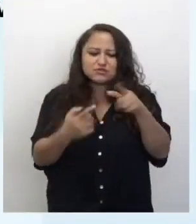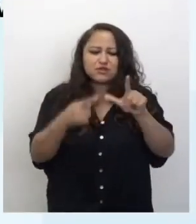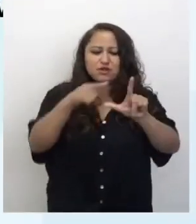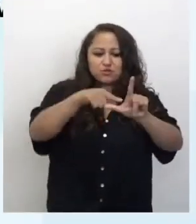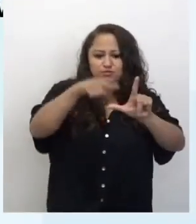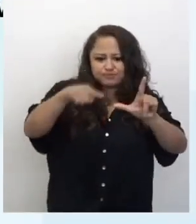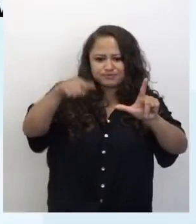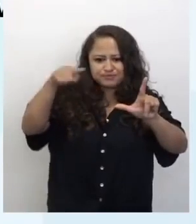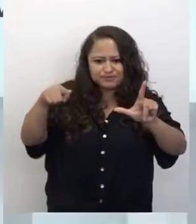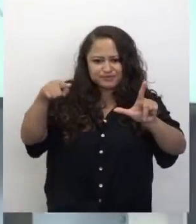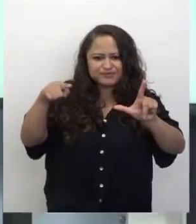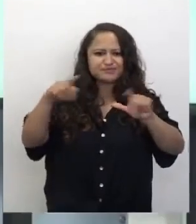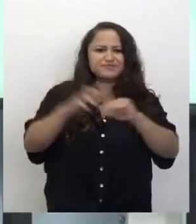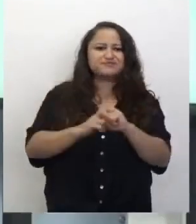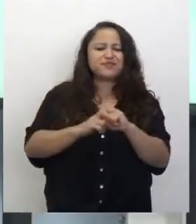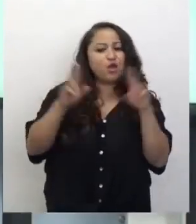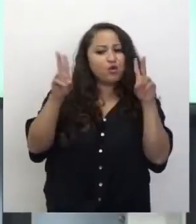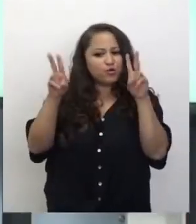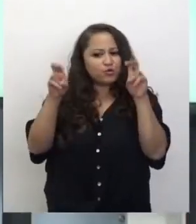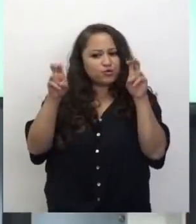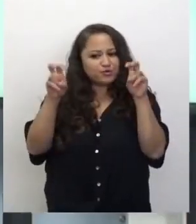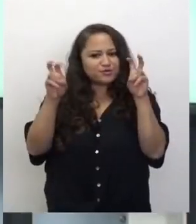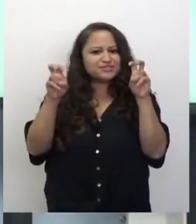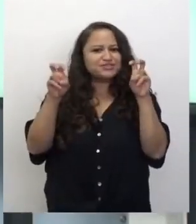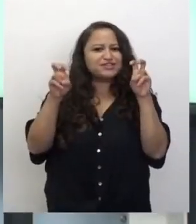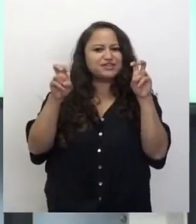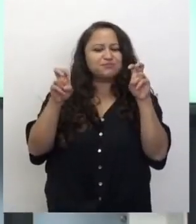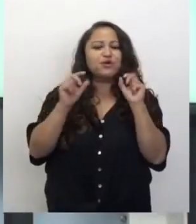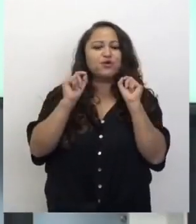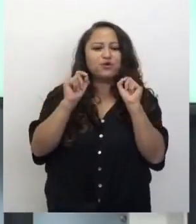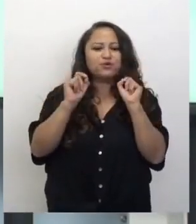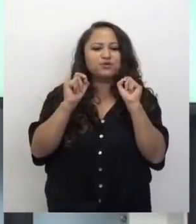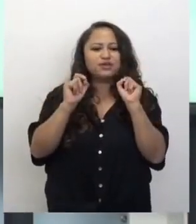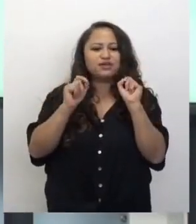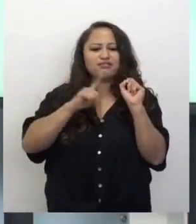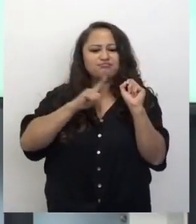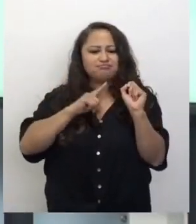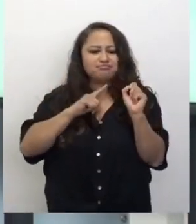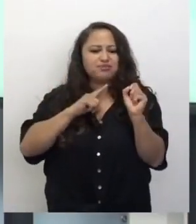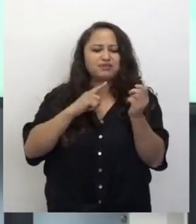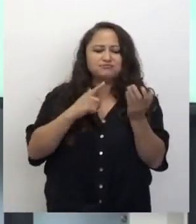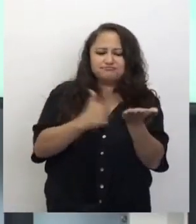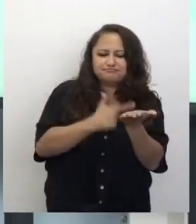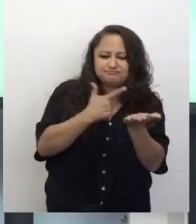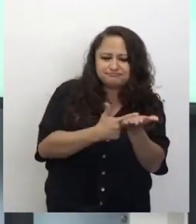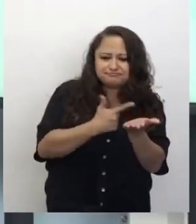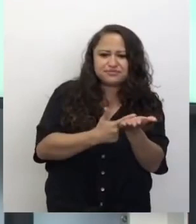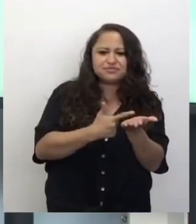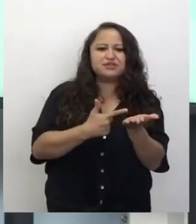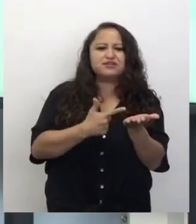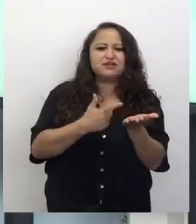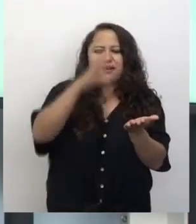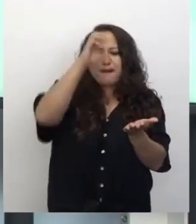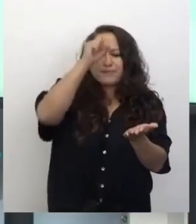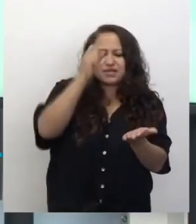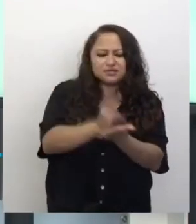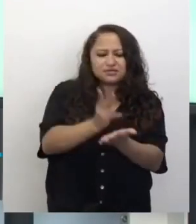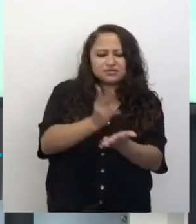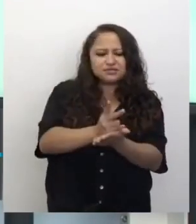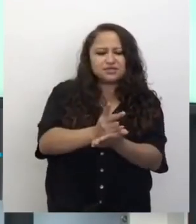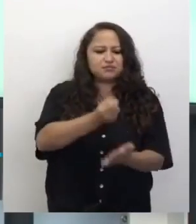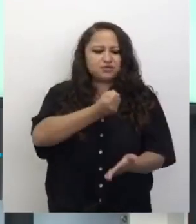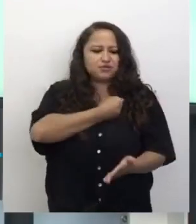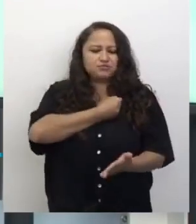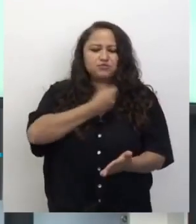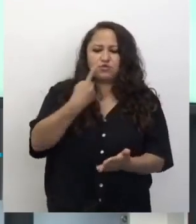gráfico. Este tema da aula é baseado no material Aprender Sempre, volume 1 e no São